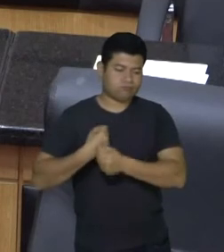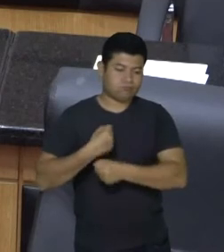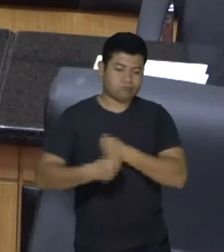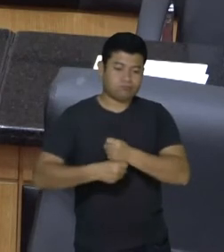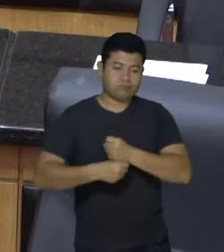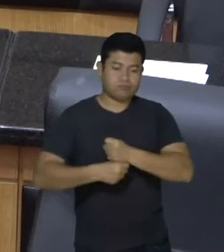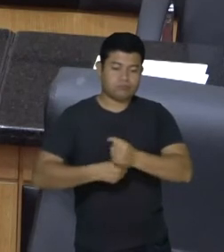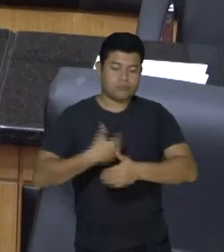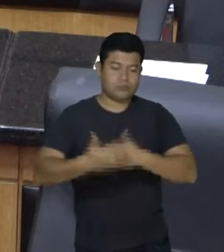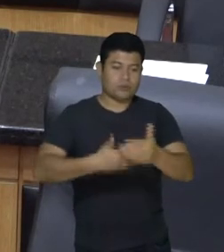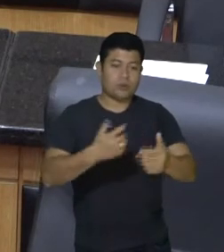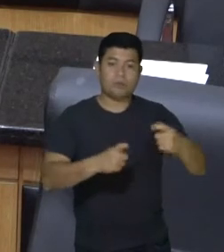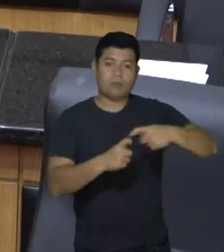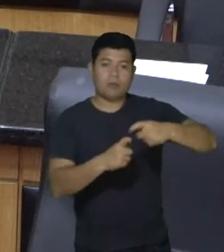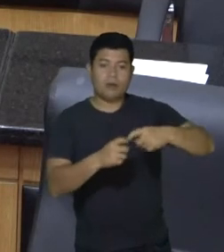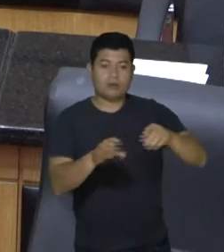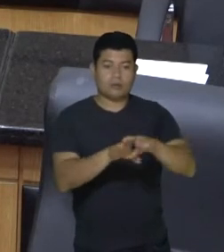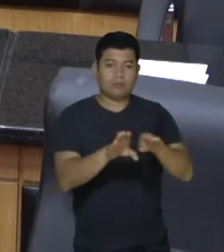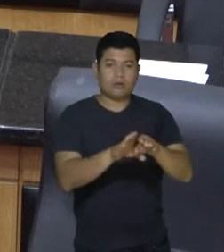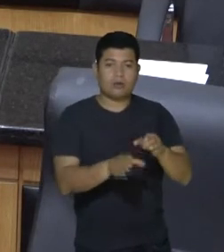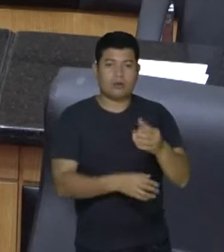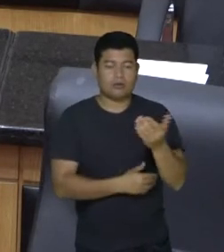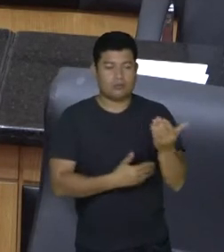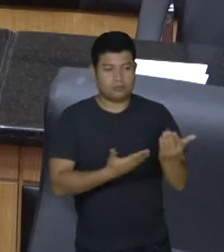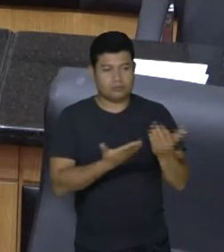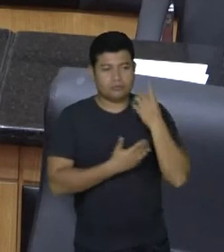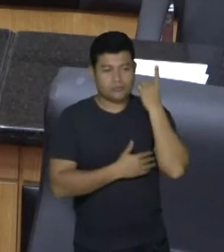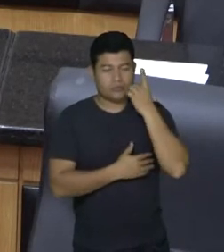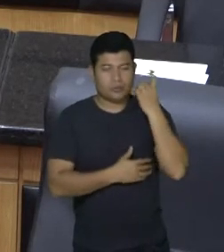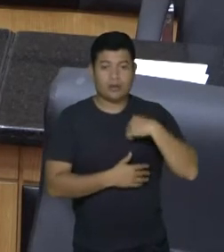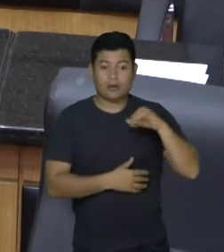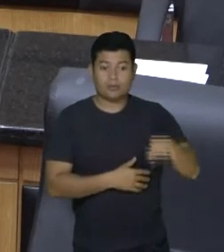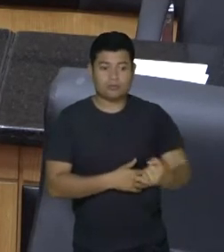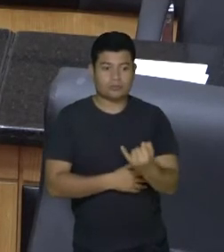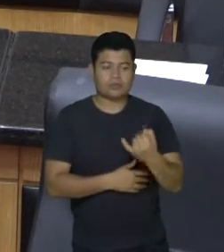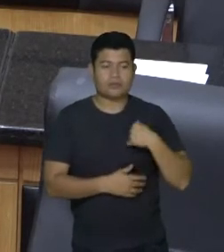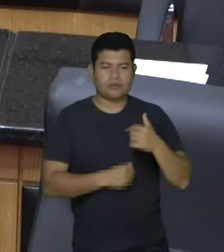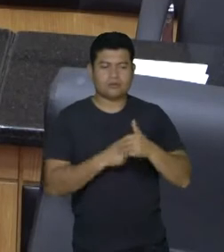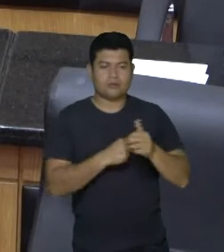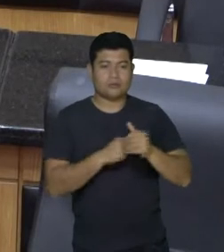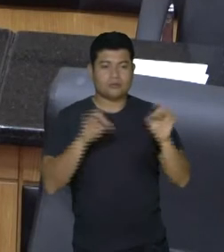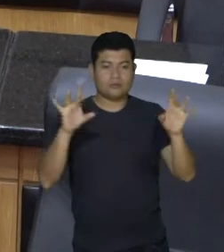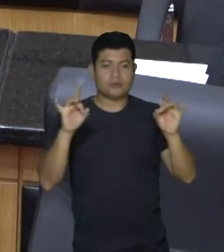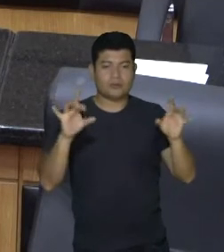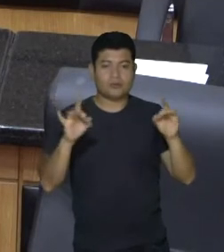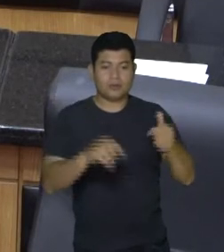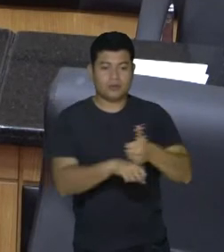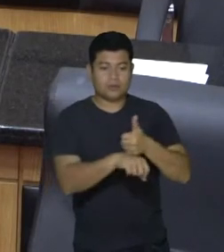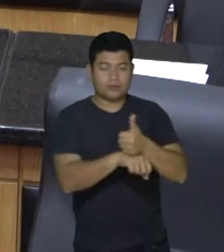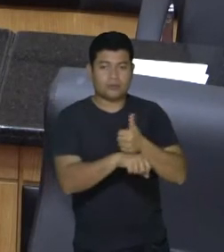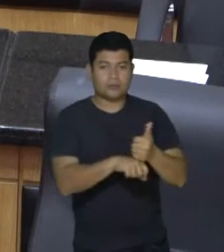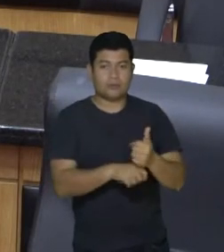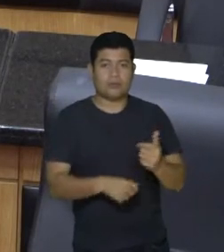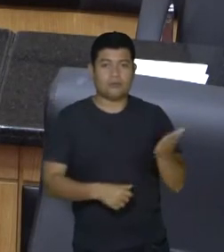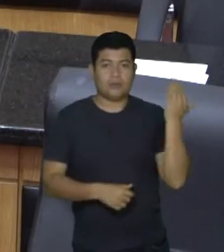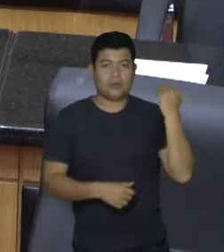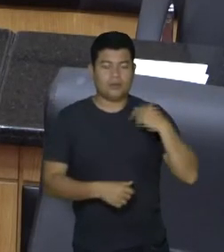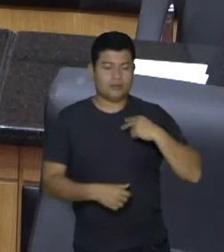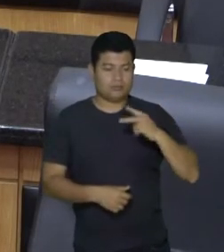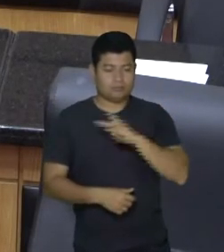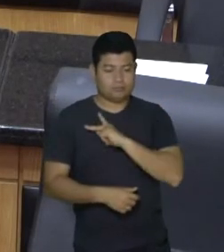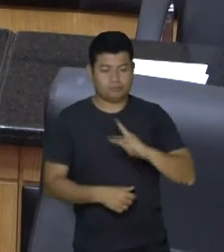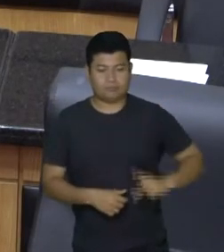público. Aproveitar, eu tenho um carinho especial por essa profissão também, além de ter sido presidente do hospital,